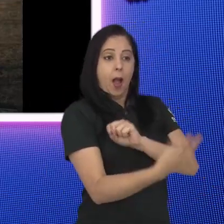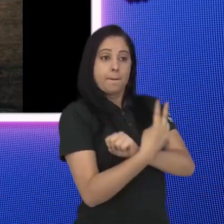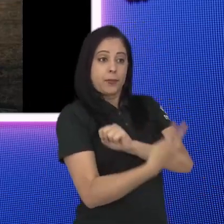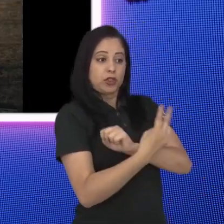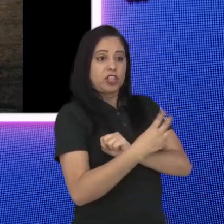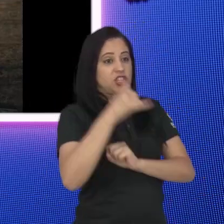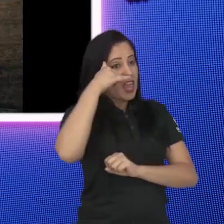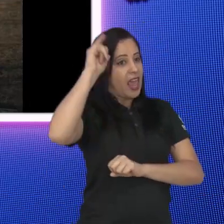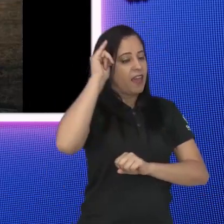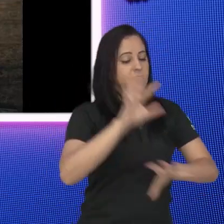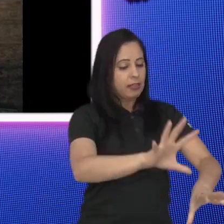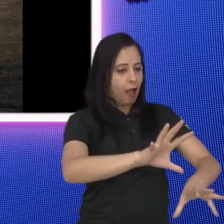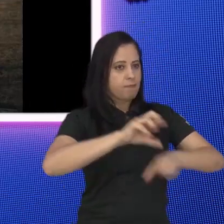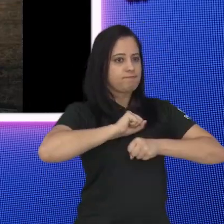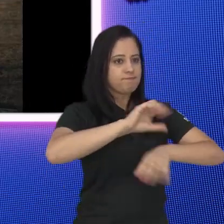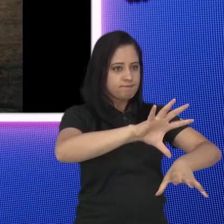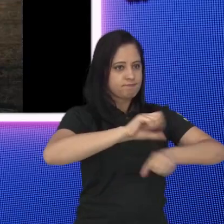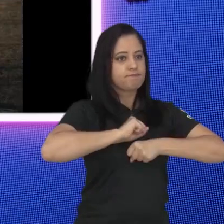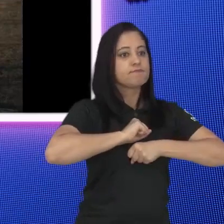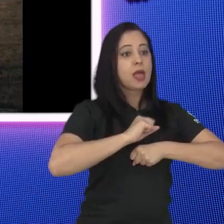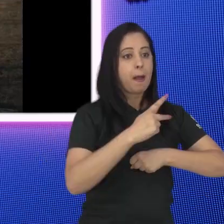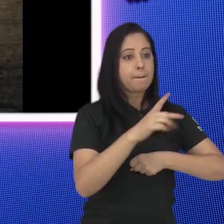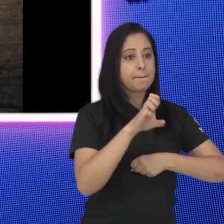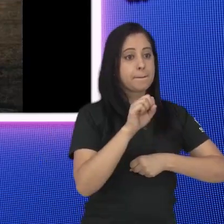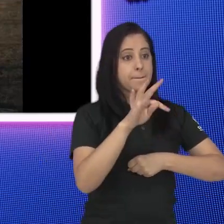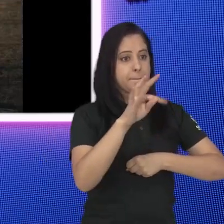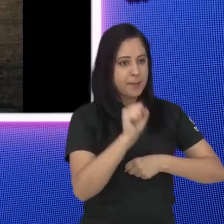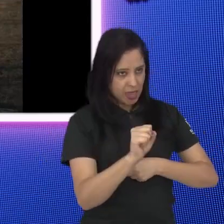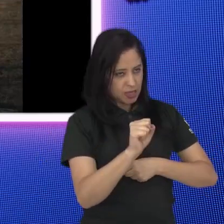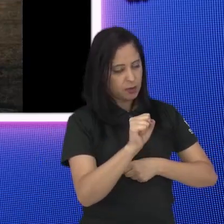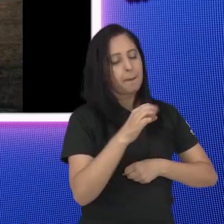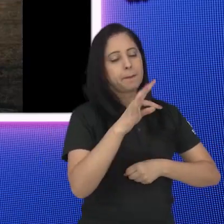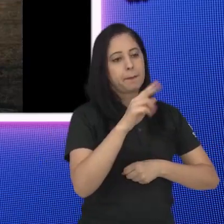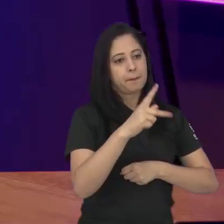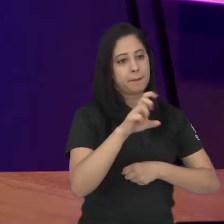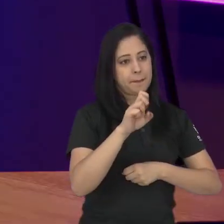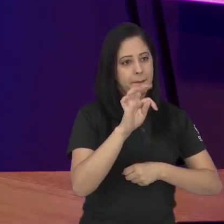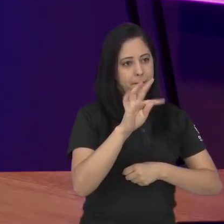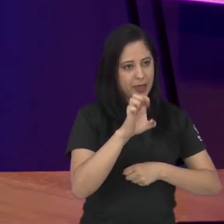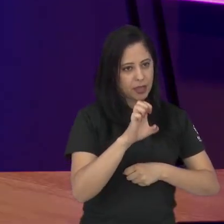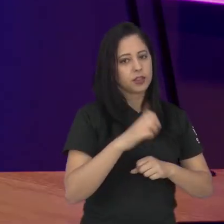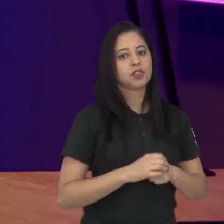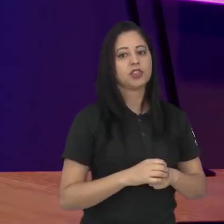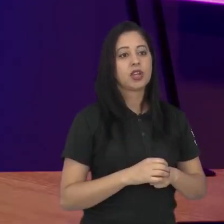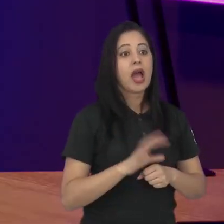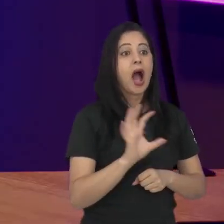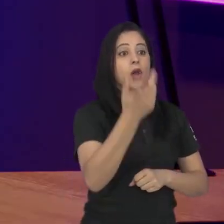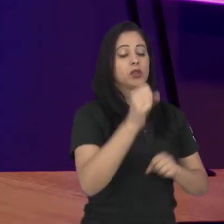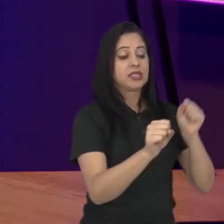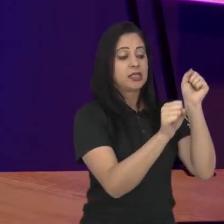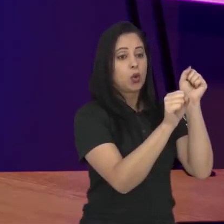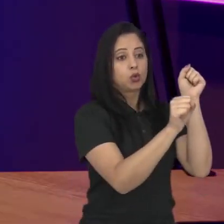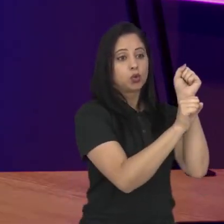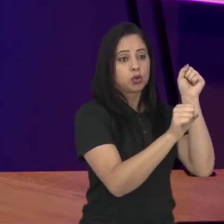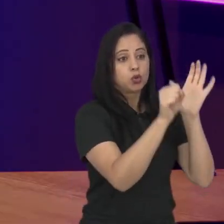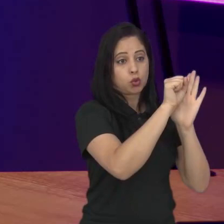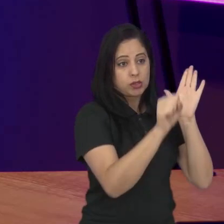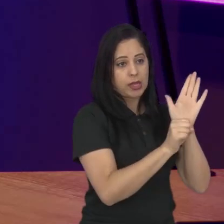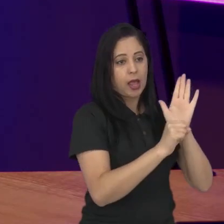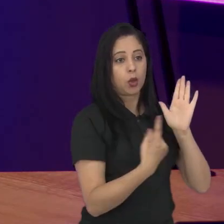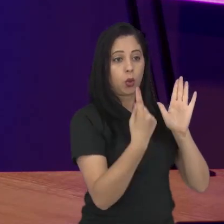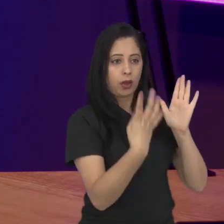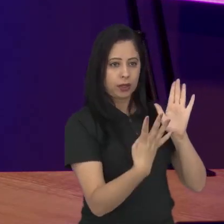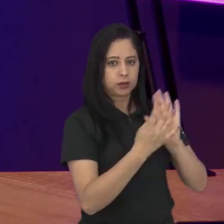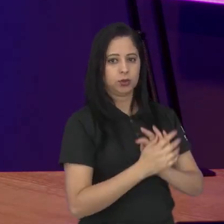aquela bactéria que foi então, né, a peste bubônica, também conhecida como a peste negra, que aconteceu mais ou menos no século XIV. E Samuel